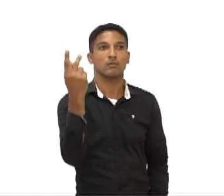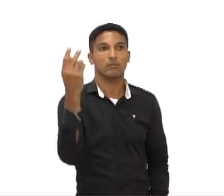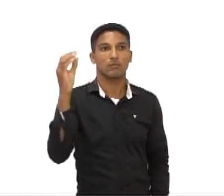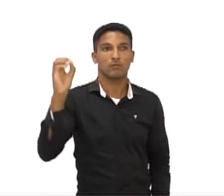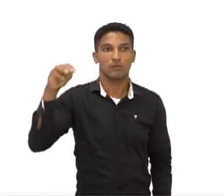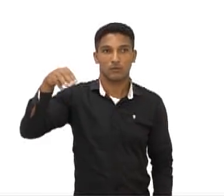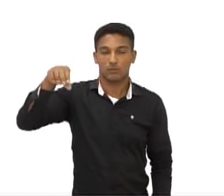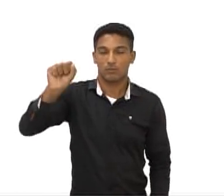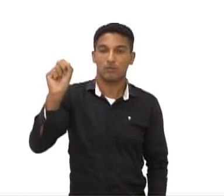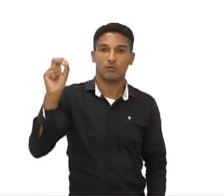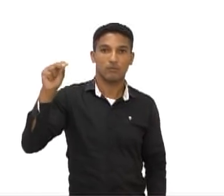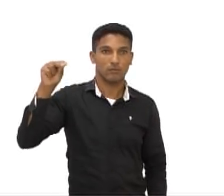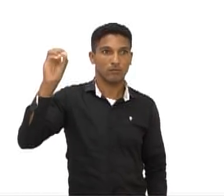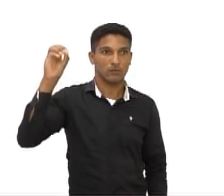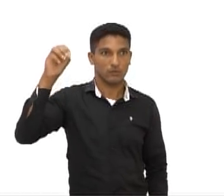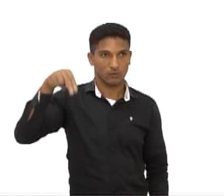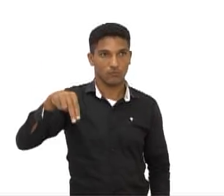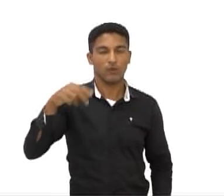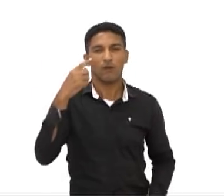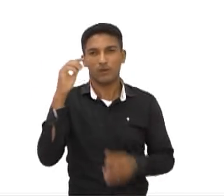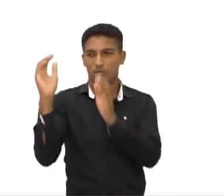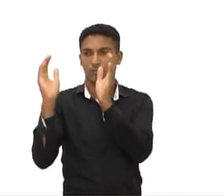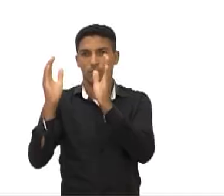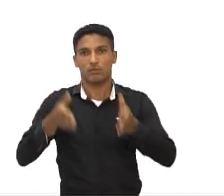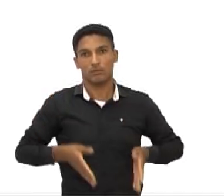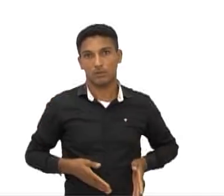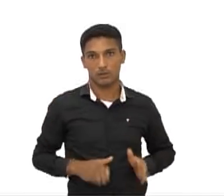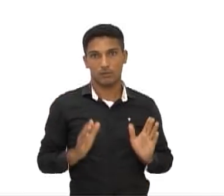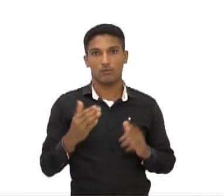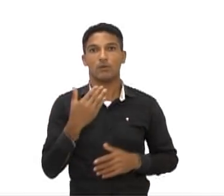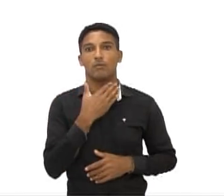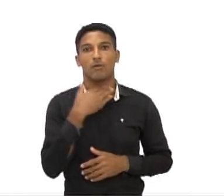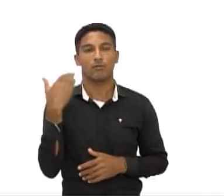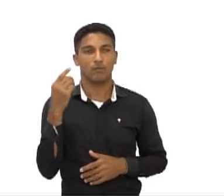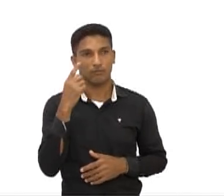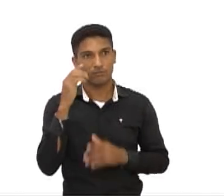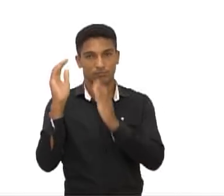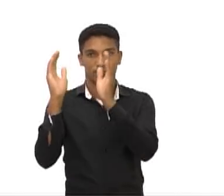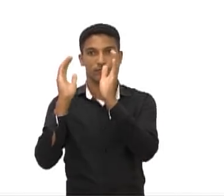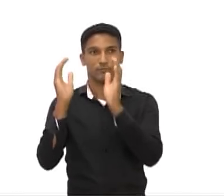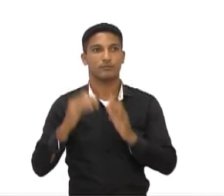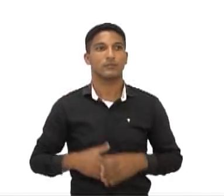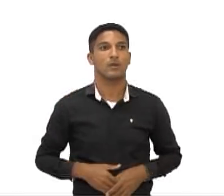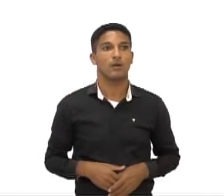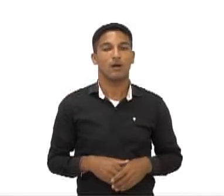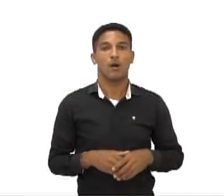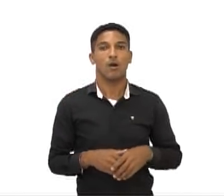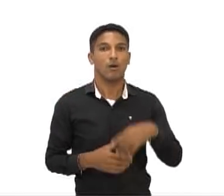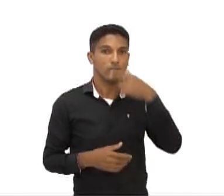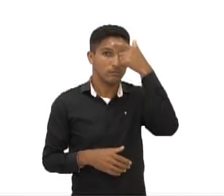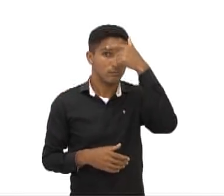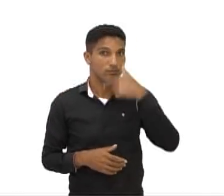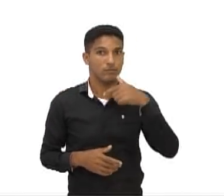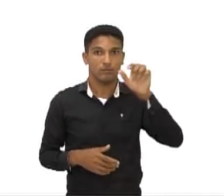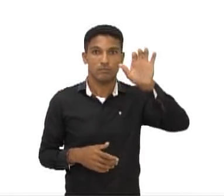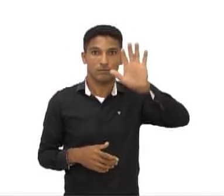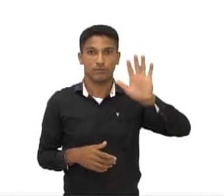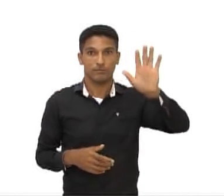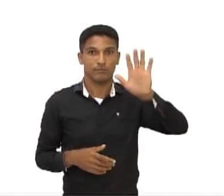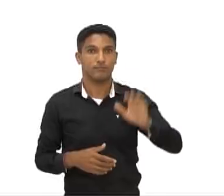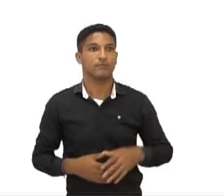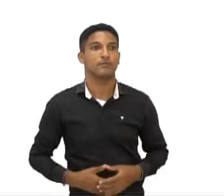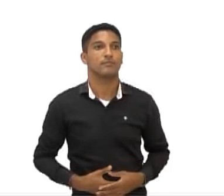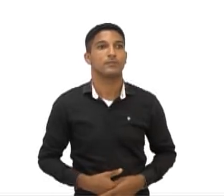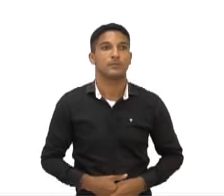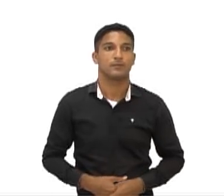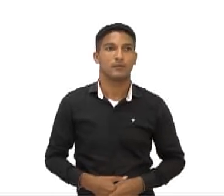1856, e ele faleceu em 1940. Aqui está a figura desse grande cientista. Pessoal, qual